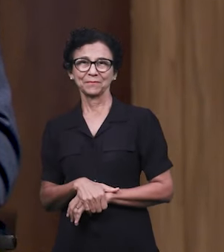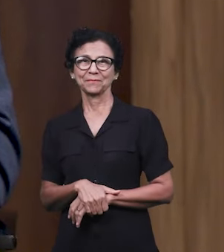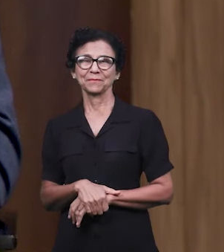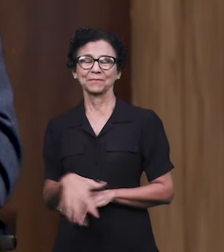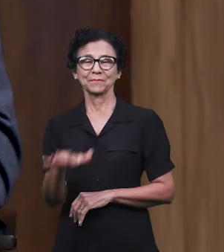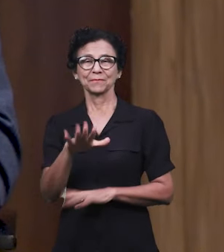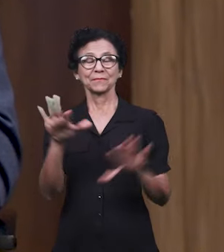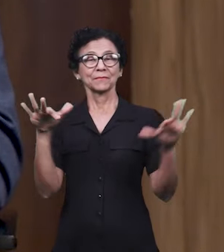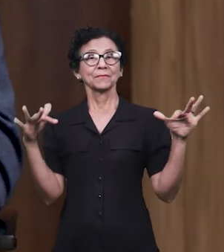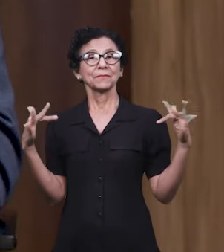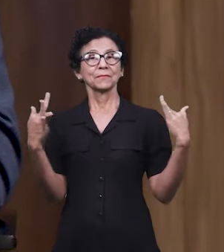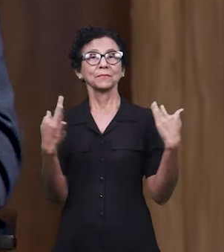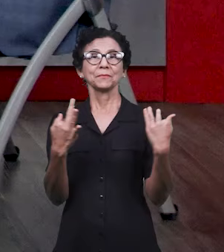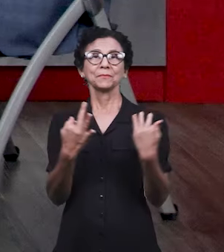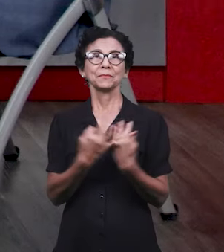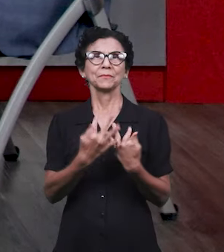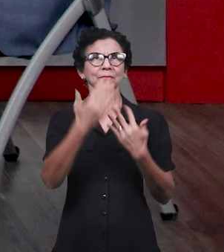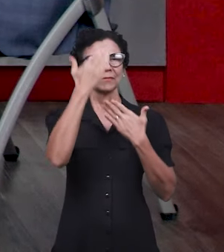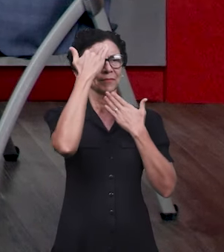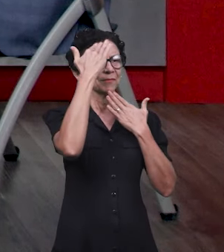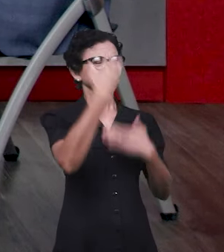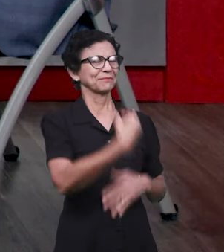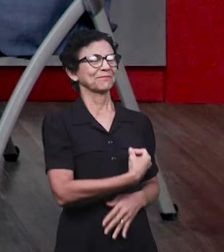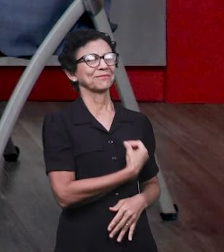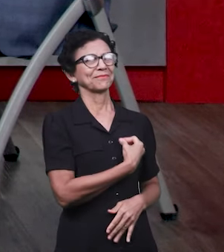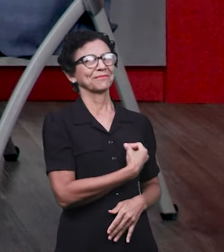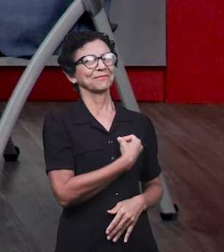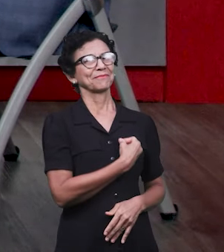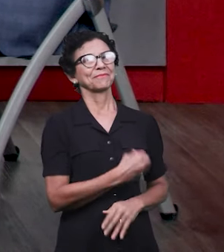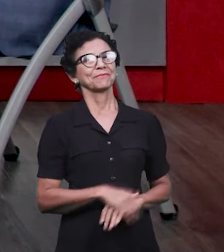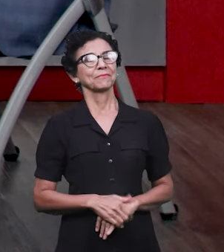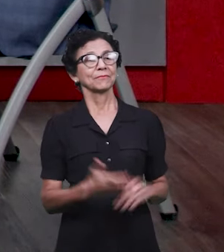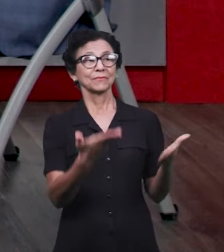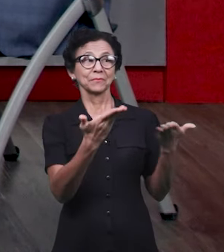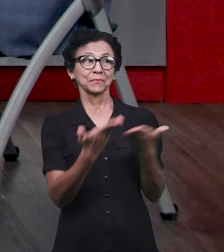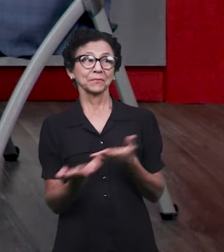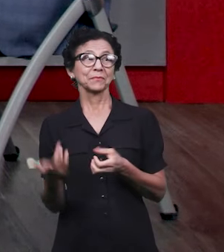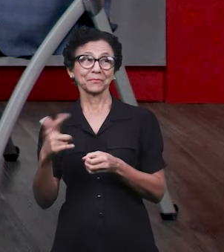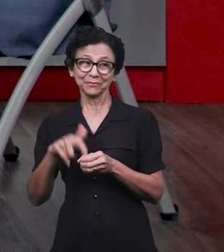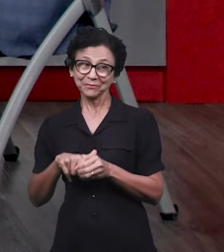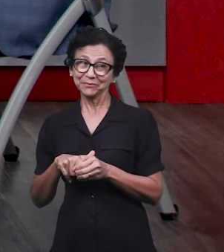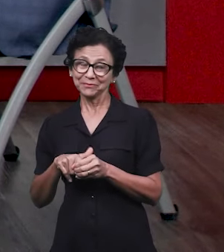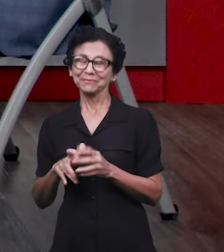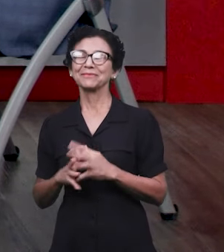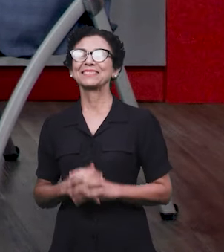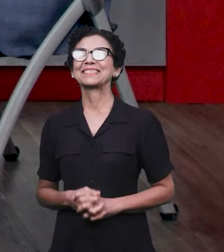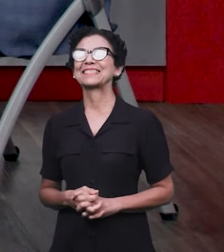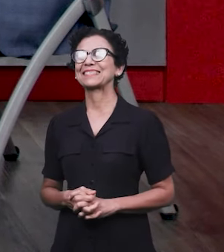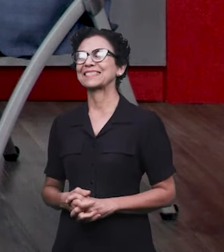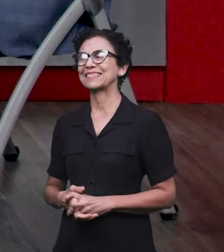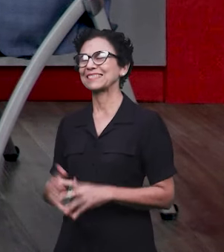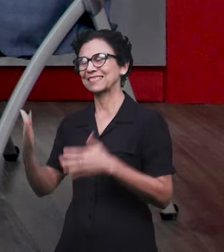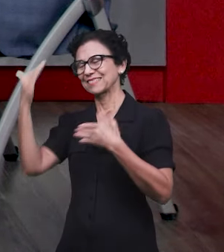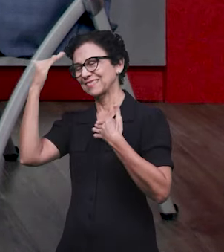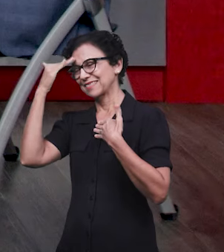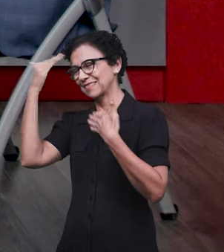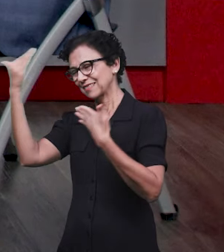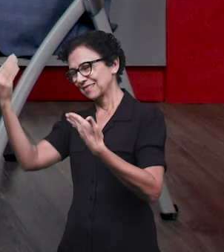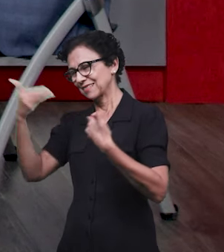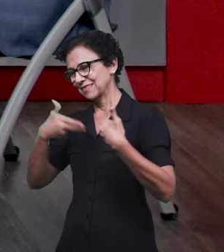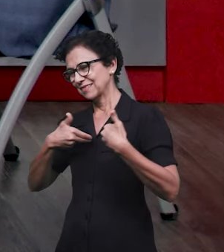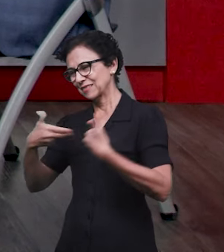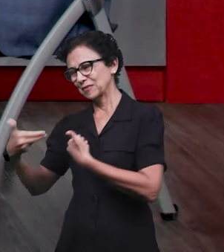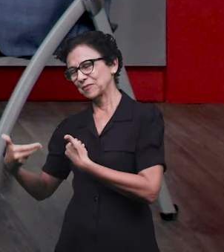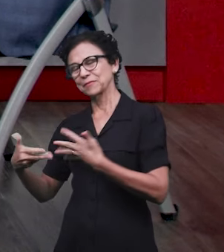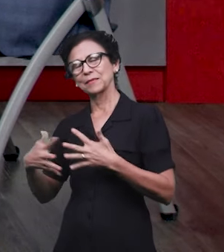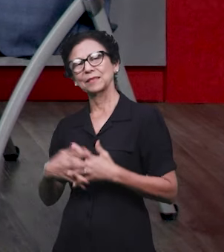família. Então, Maurício, gostaríamos de agradecer a sua presença no nosso programa e fazer o convite para que volte mais vezes. Isso, eu que agradeço, né, pelo